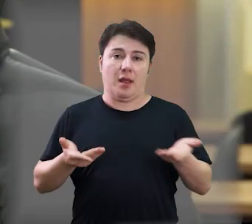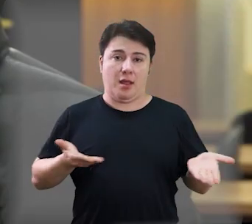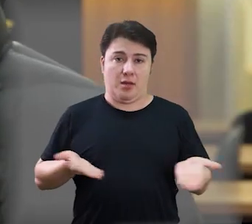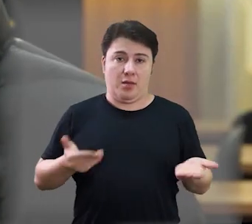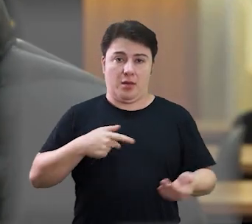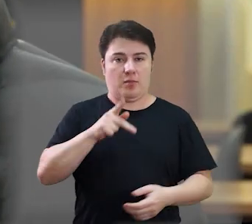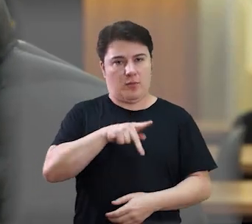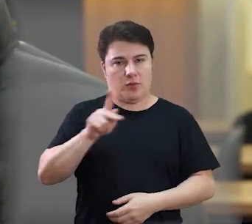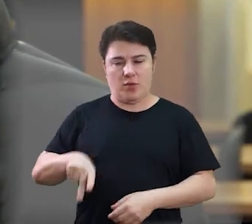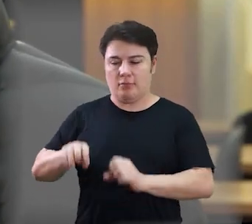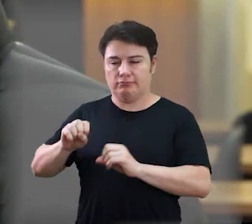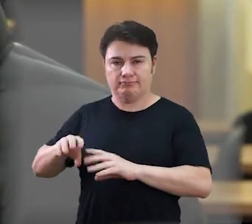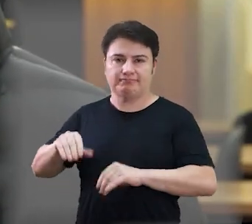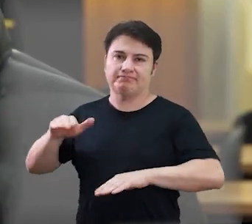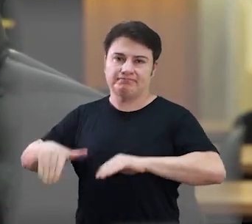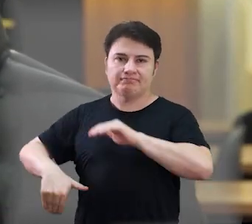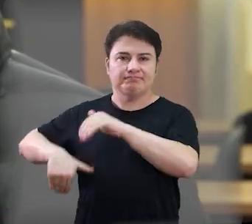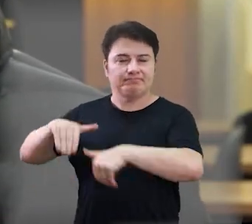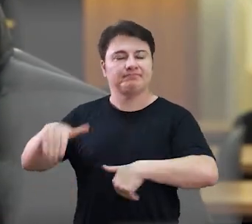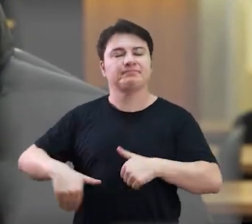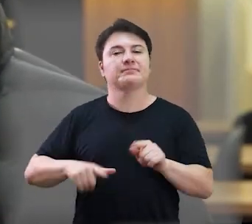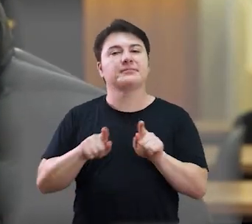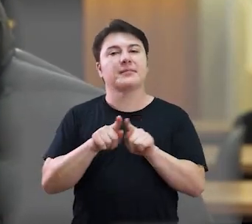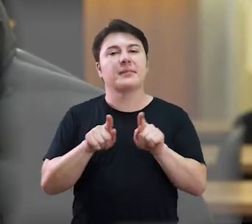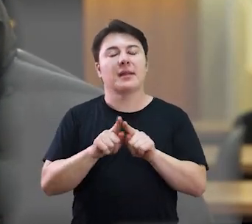sou professor de natação. Então